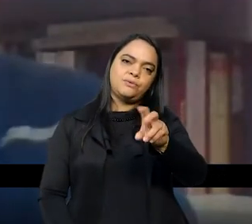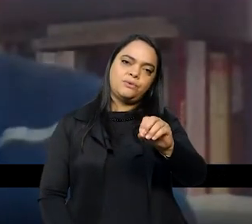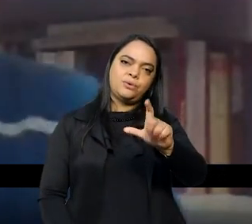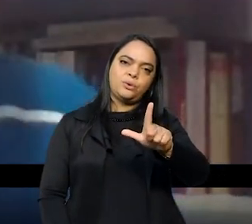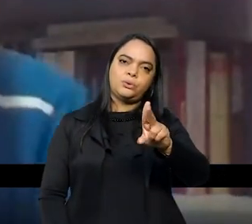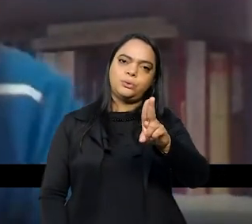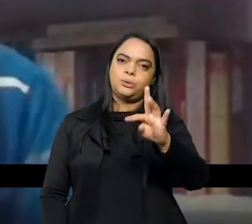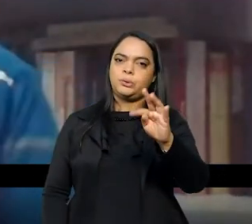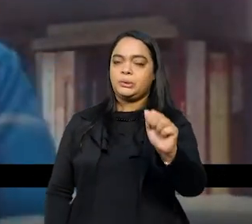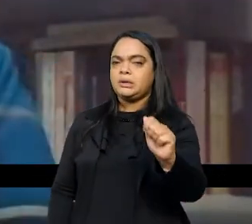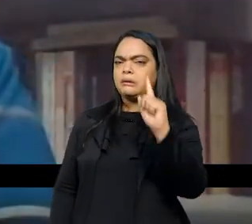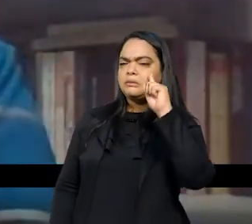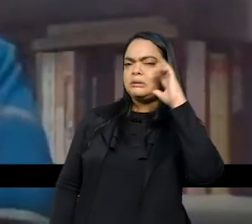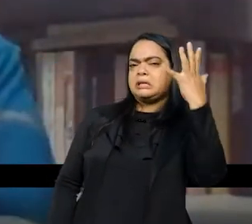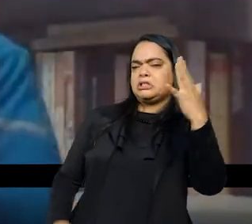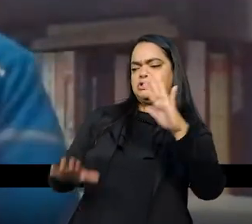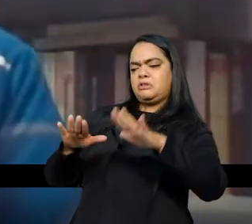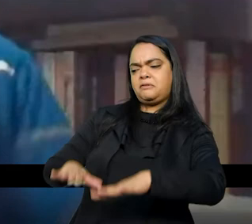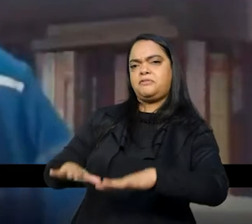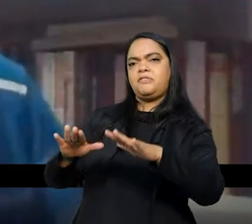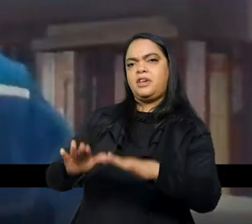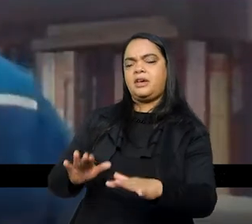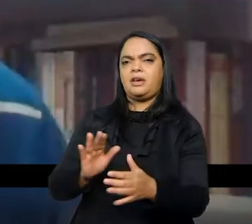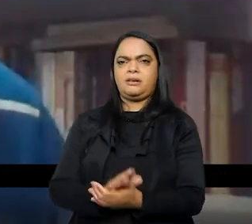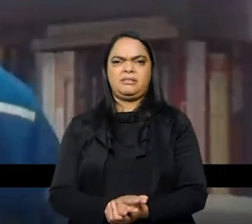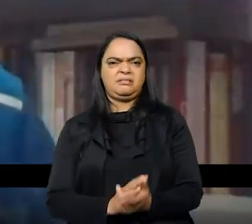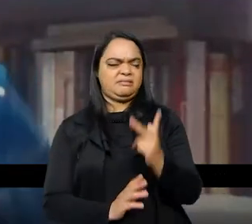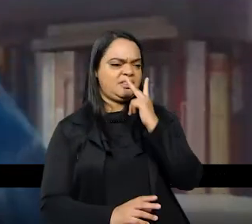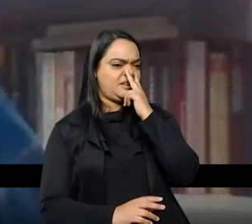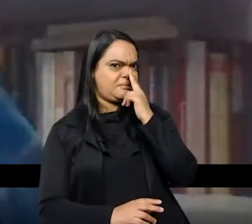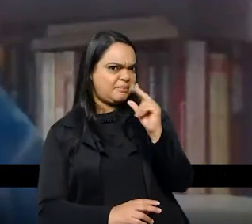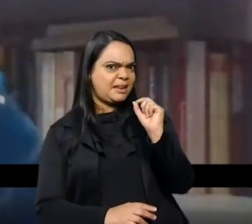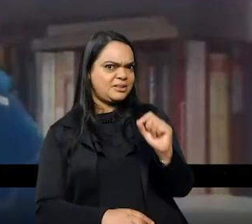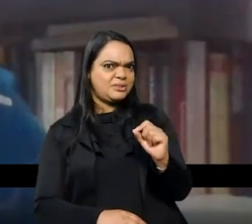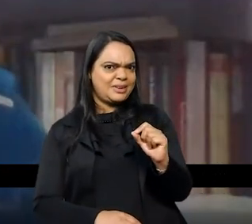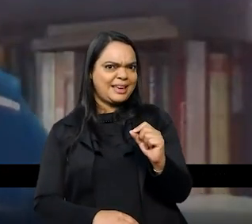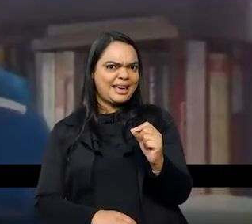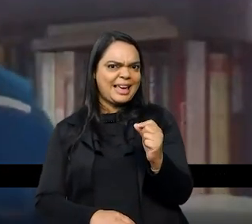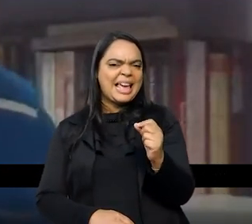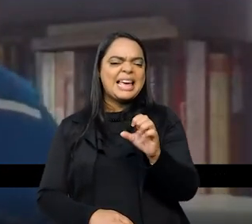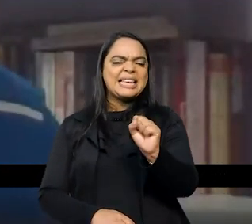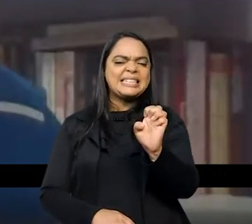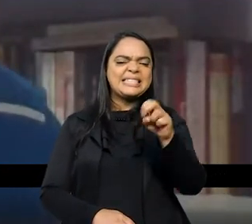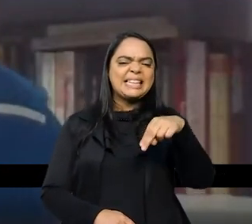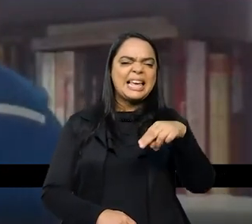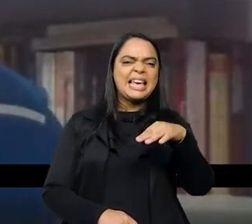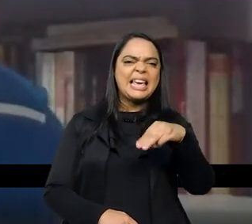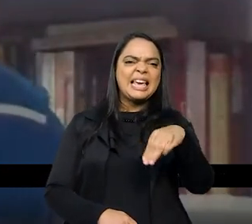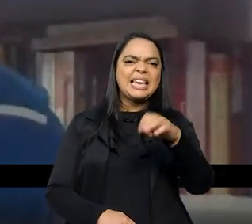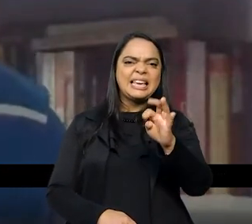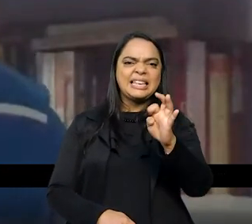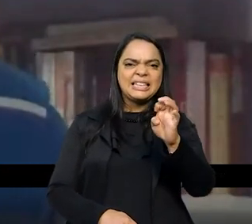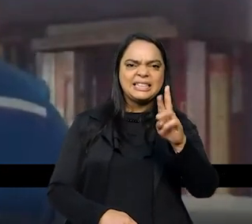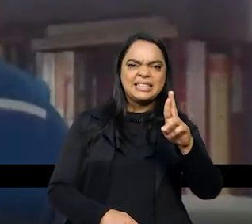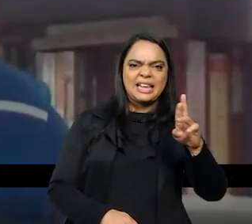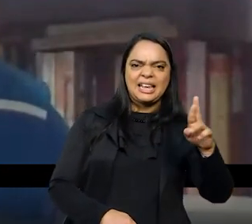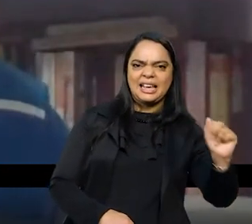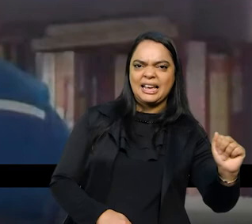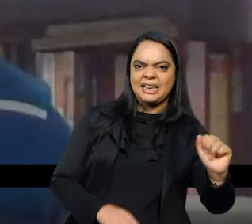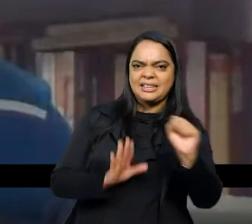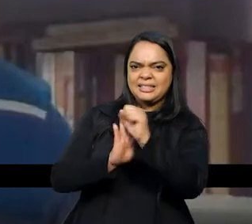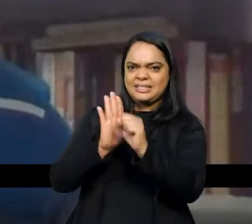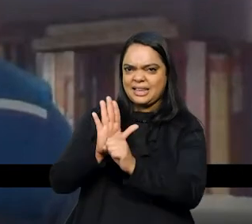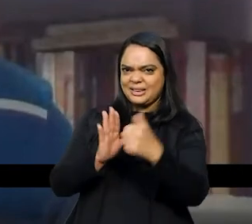fiquei, rapaz, me parece que é os sem terras do século XIX, né? Então a gente vai ver que esse processo da terra é muito velho.